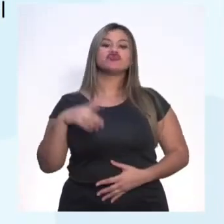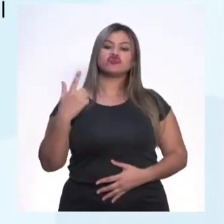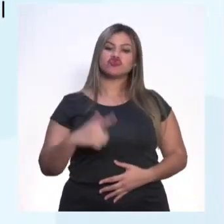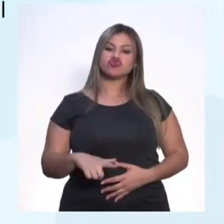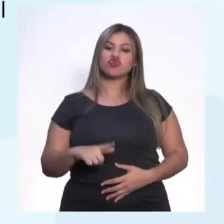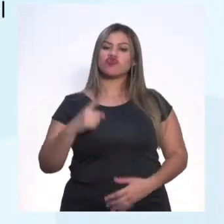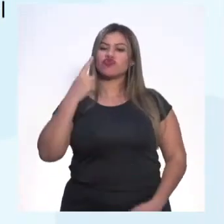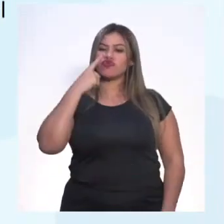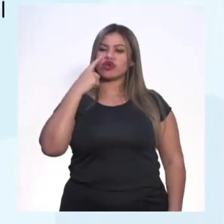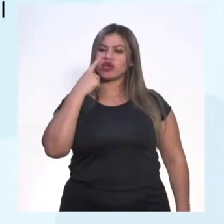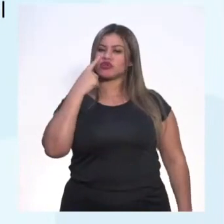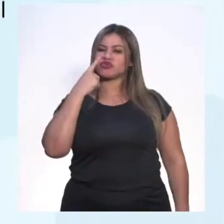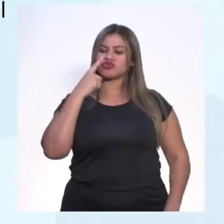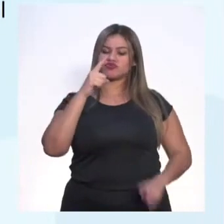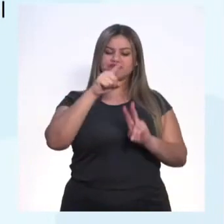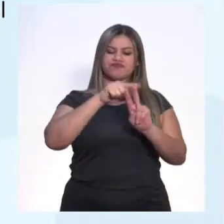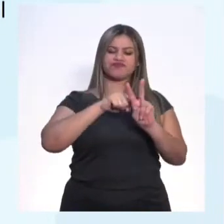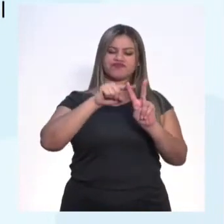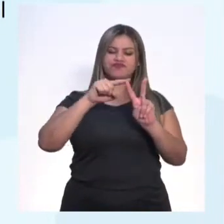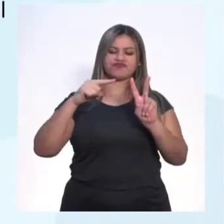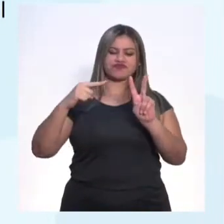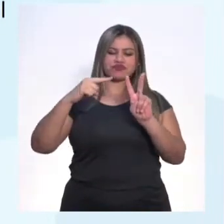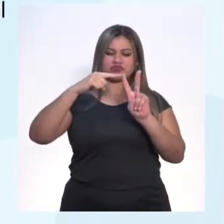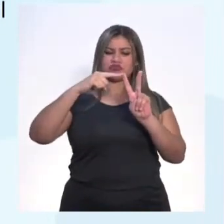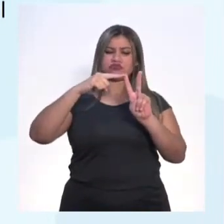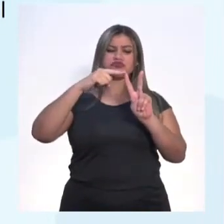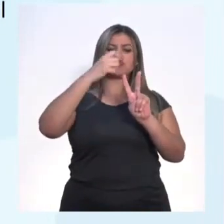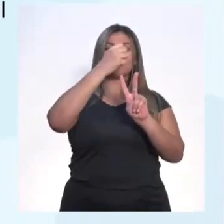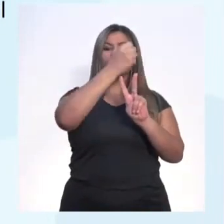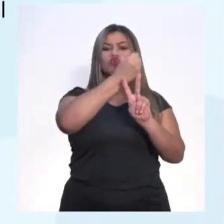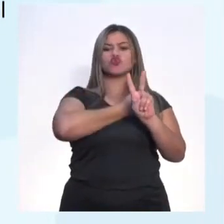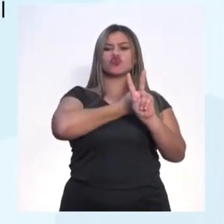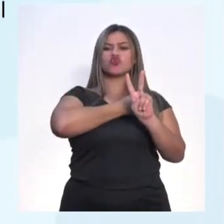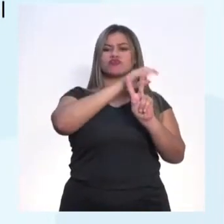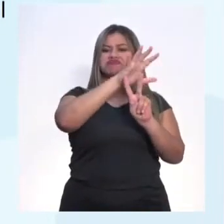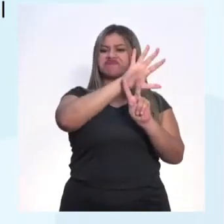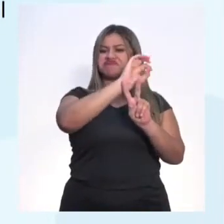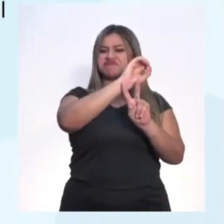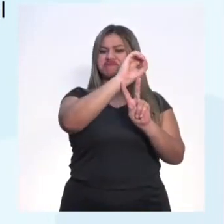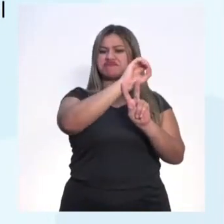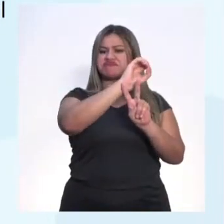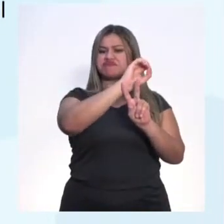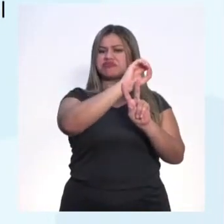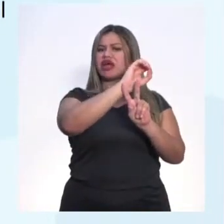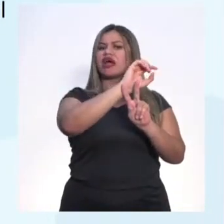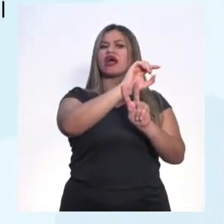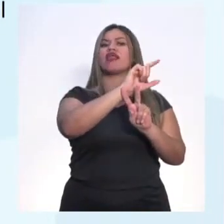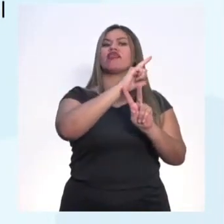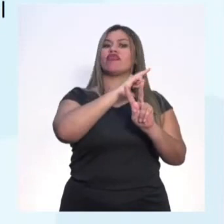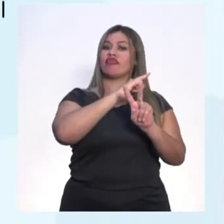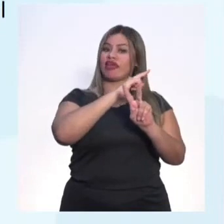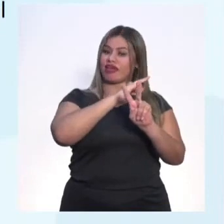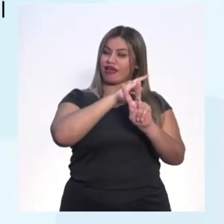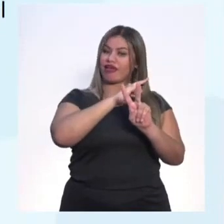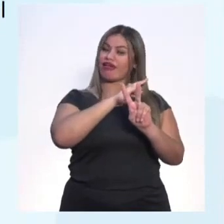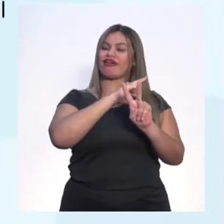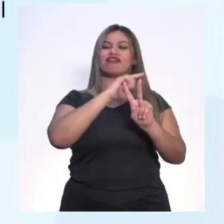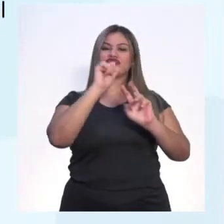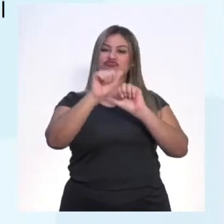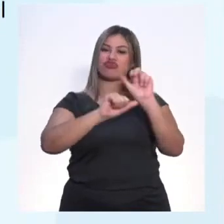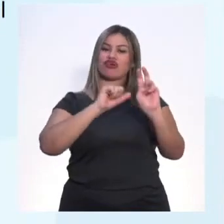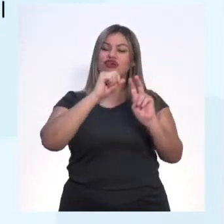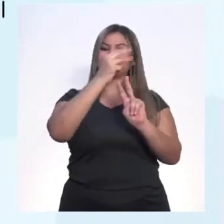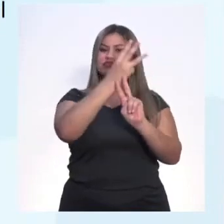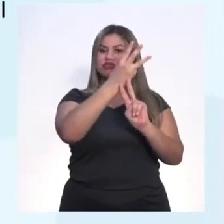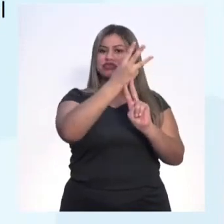Volto na raiz do 120 e olho o índice. Agora é um número 3. Como é que eu faço quando